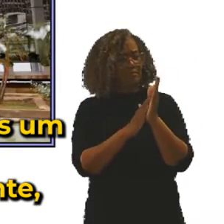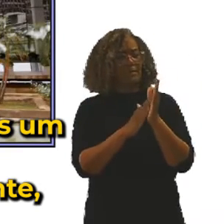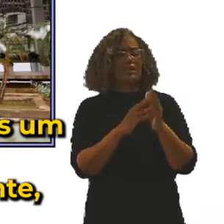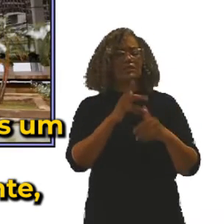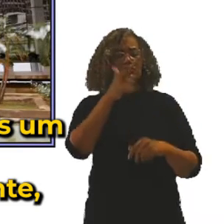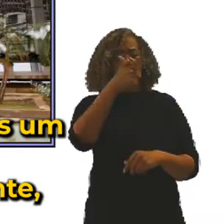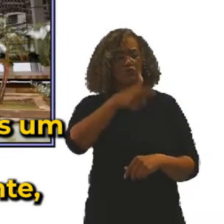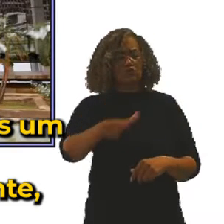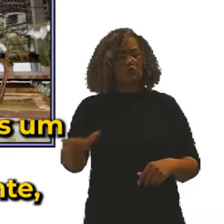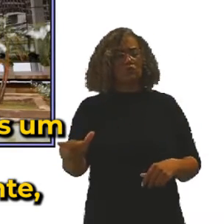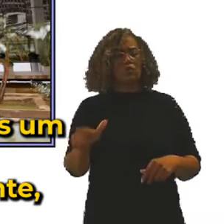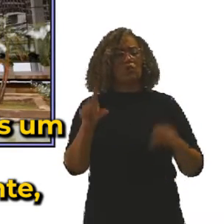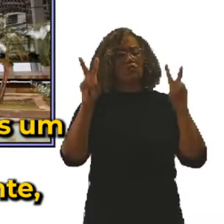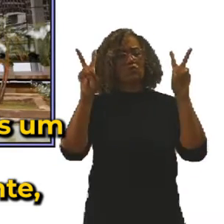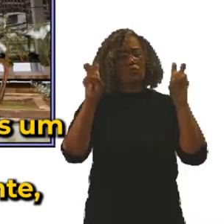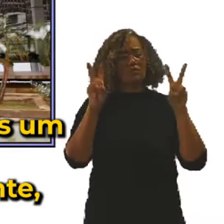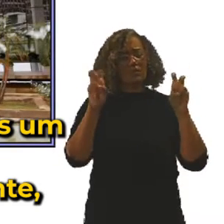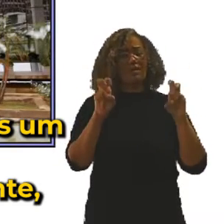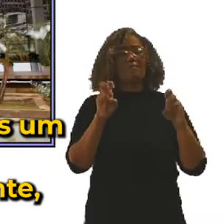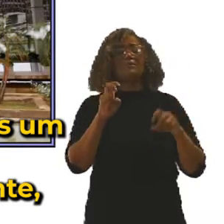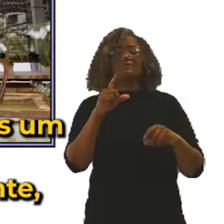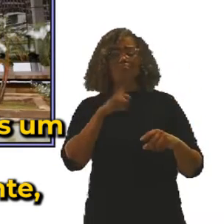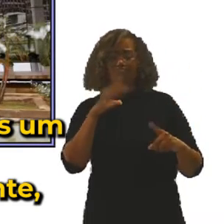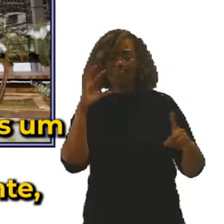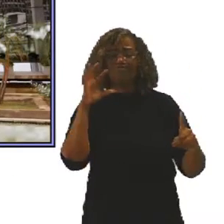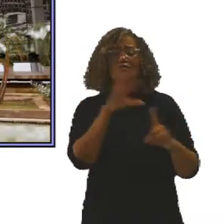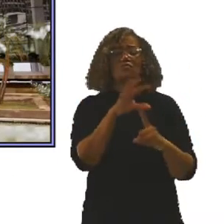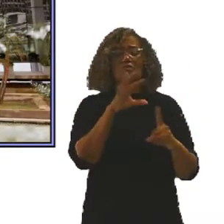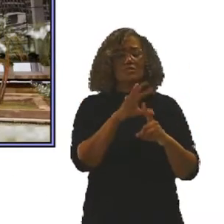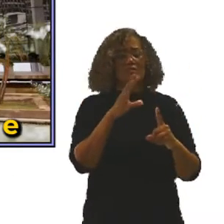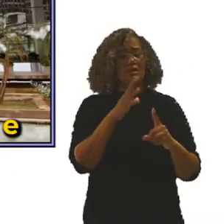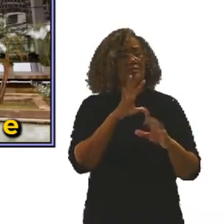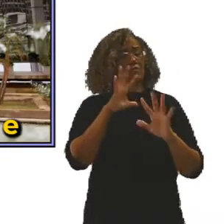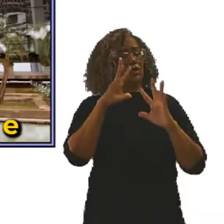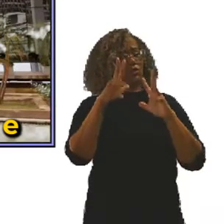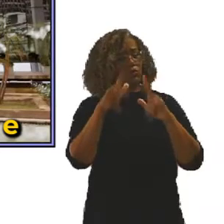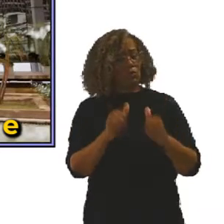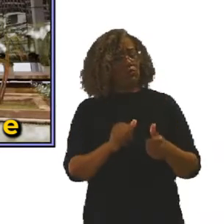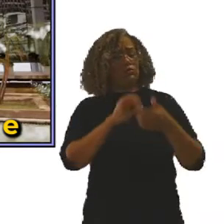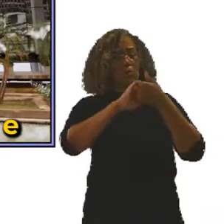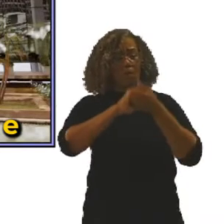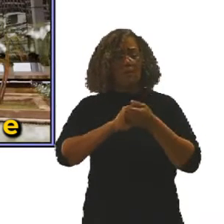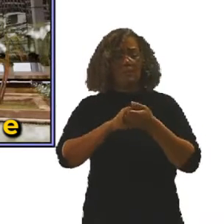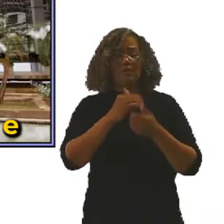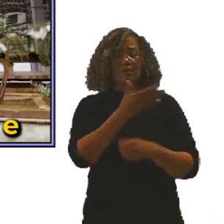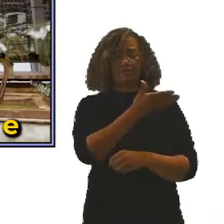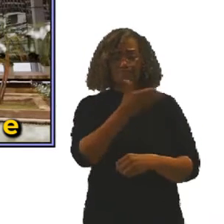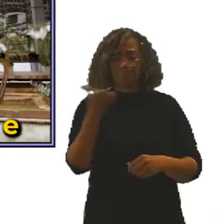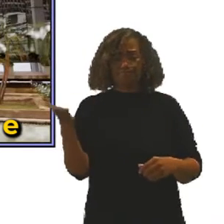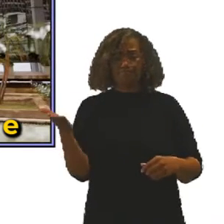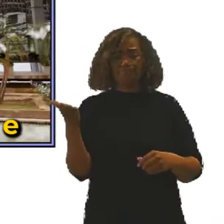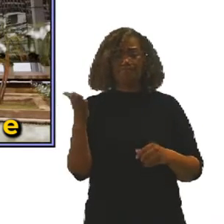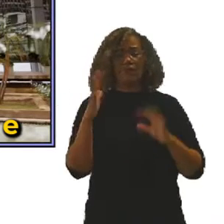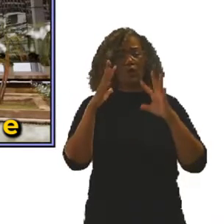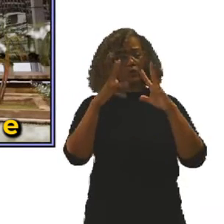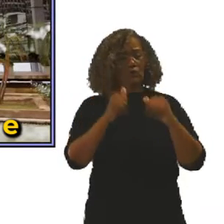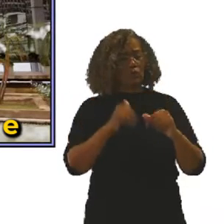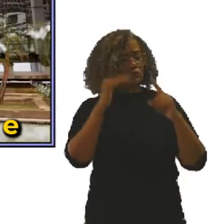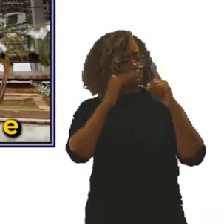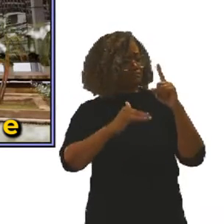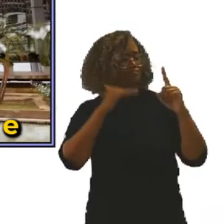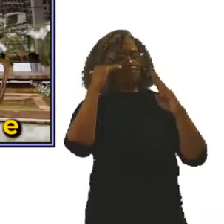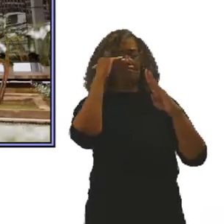webinar com um tema que a todos afeta, direta ou indiretamente. Cumprimento a todos os magistrados e magistradas,